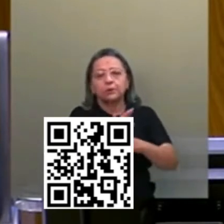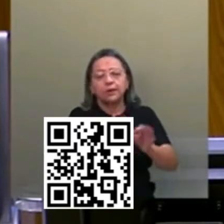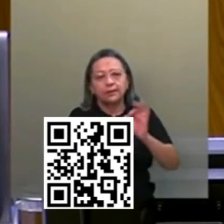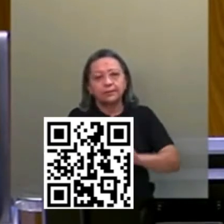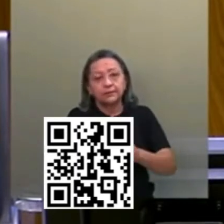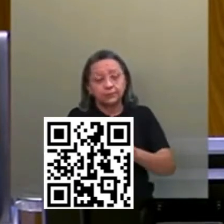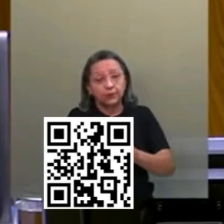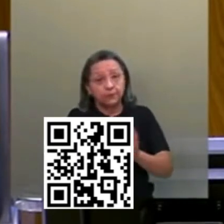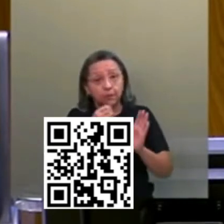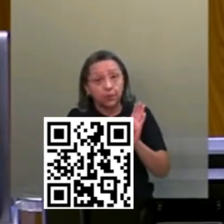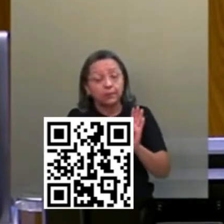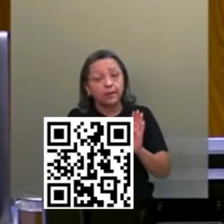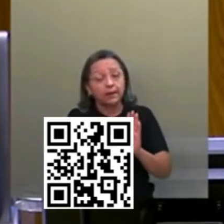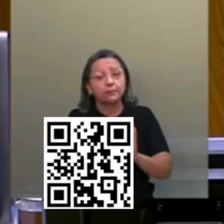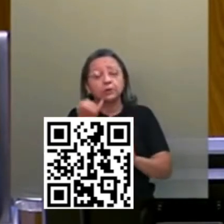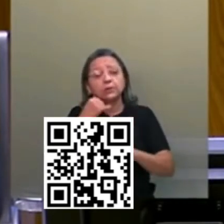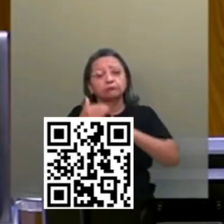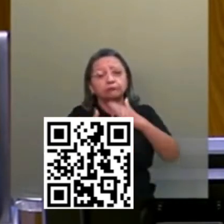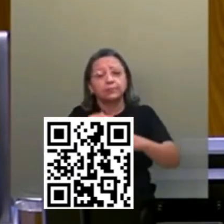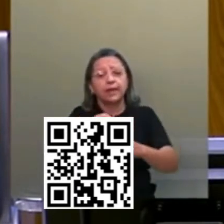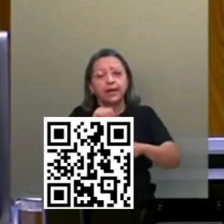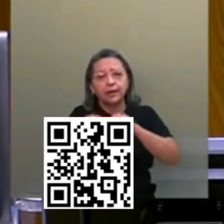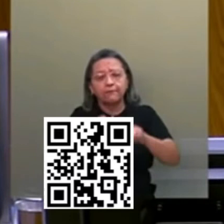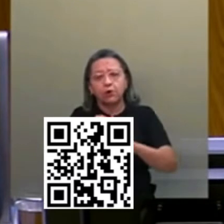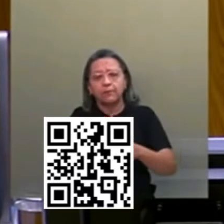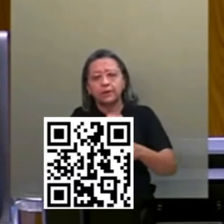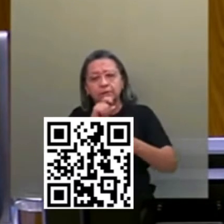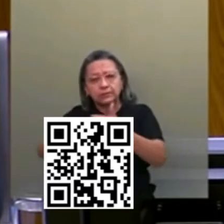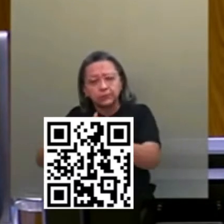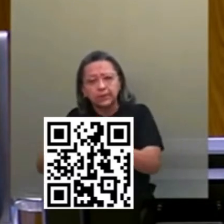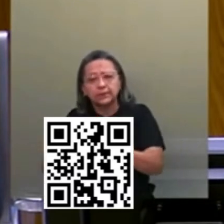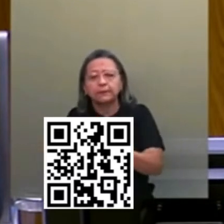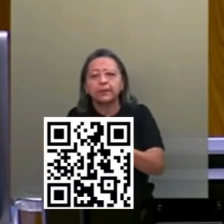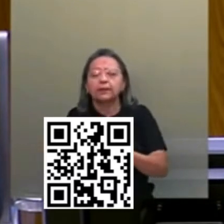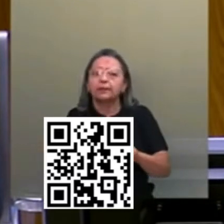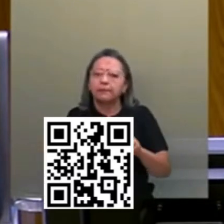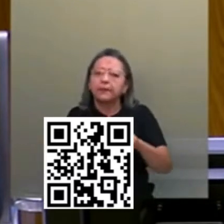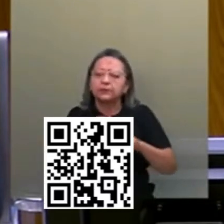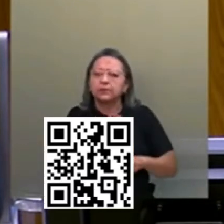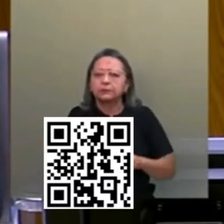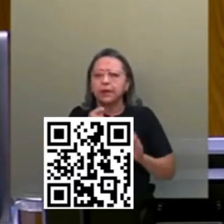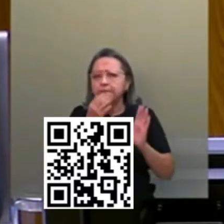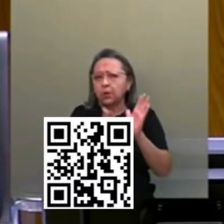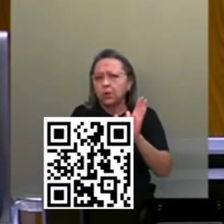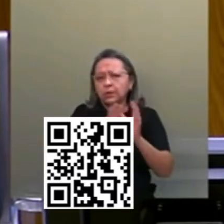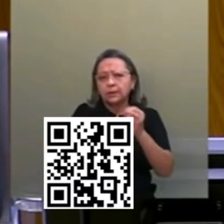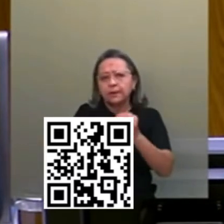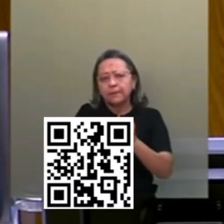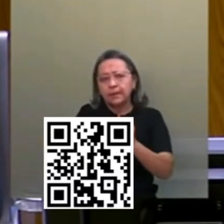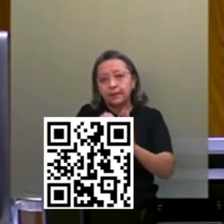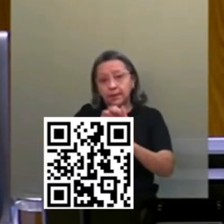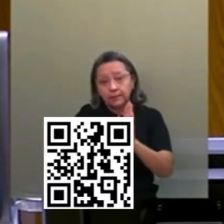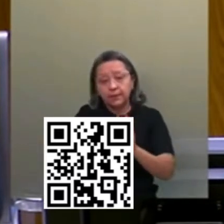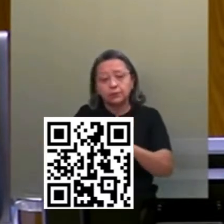que se propõe, é fundamental avançarmos na reforma tributária e, para tanto, temos a proposta de emenda à Constituição